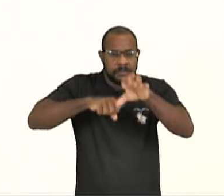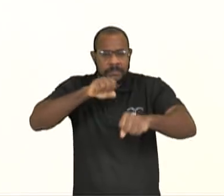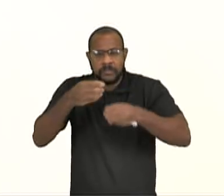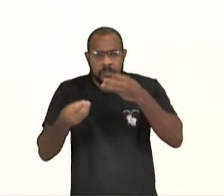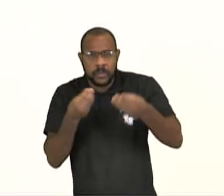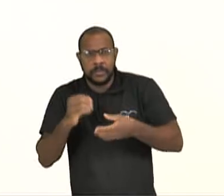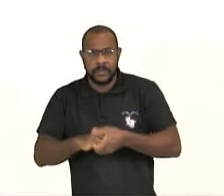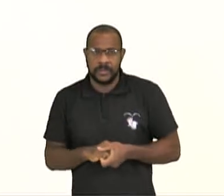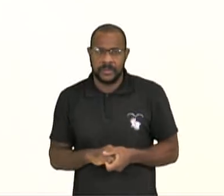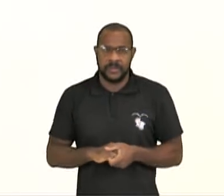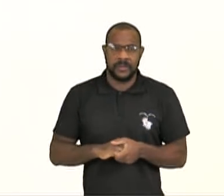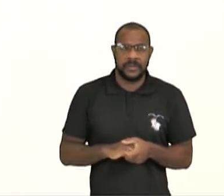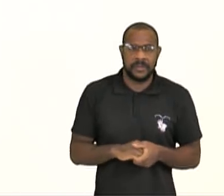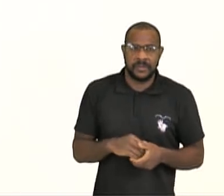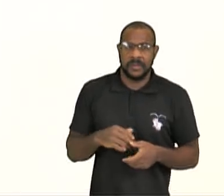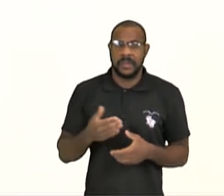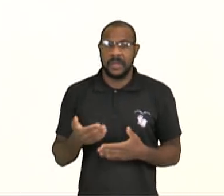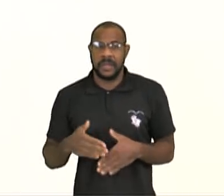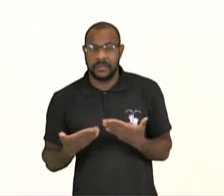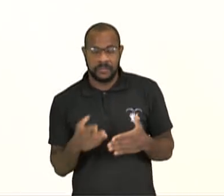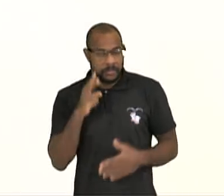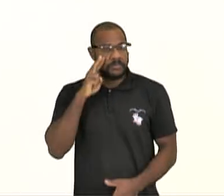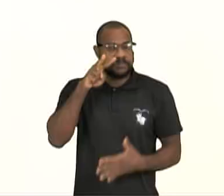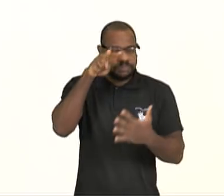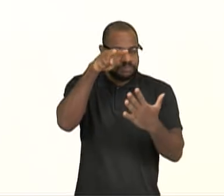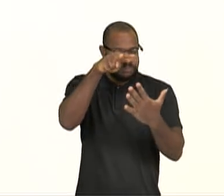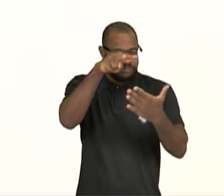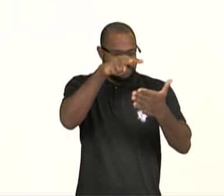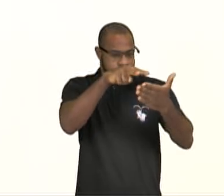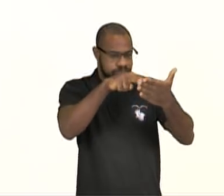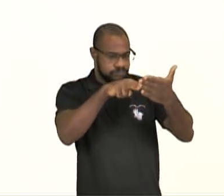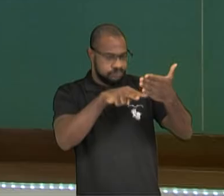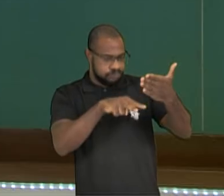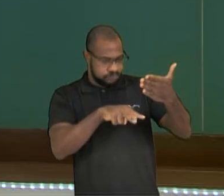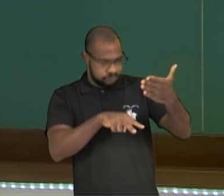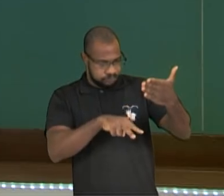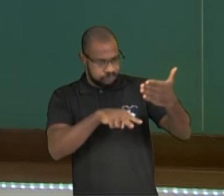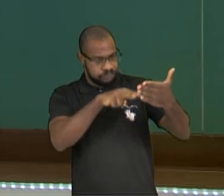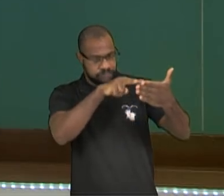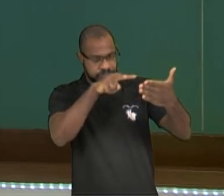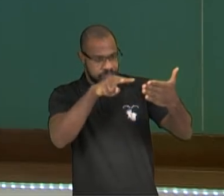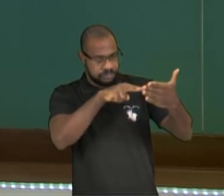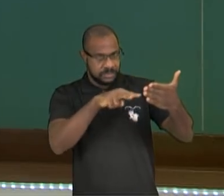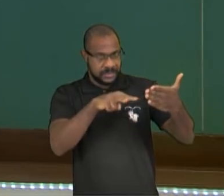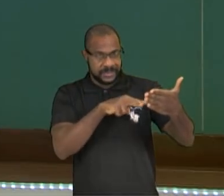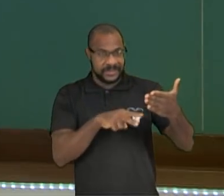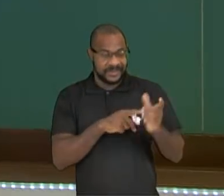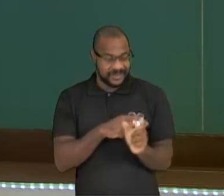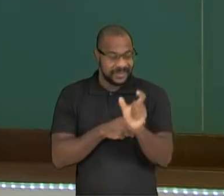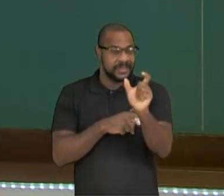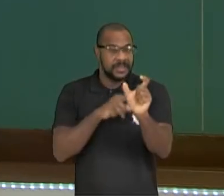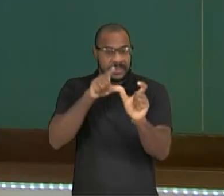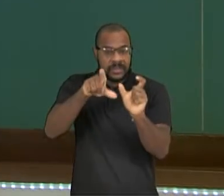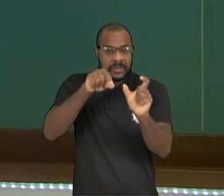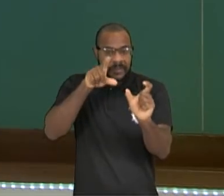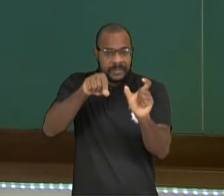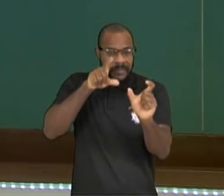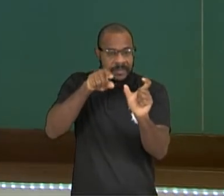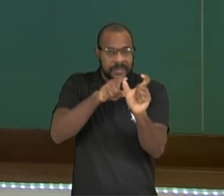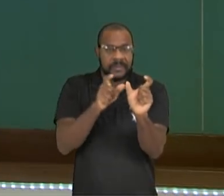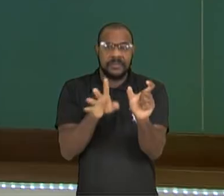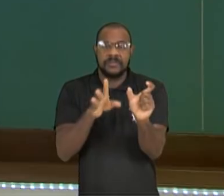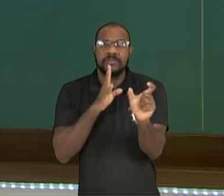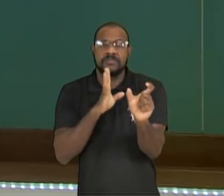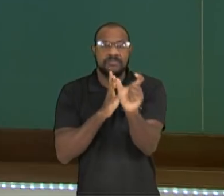vai fazer um scanning, a gente vai passar o olho pelo texto e vai procurar as palavrinhas que a gente já conhece. A